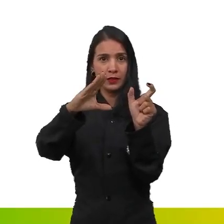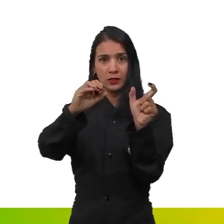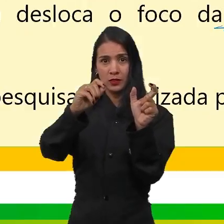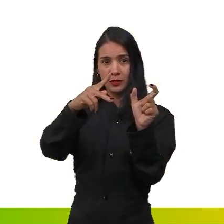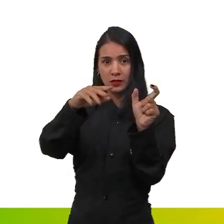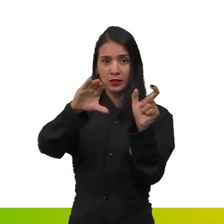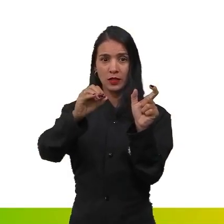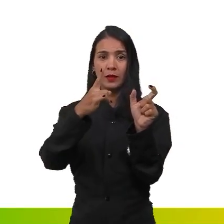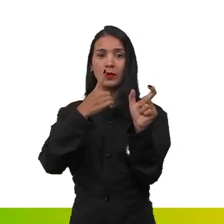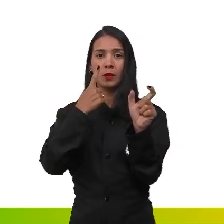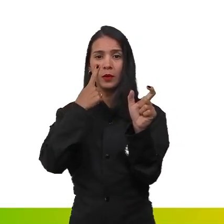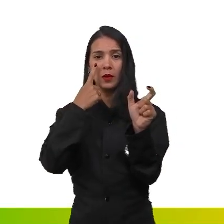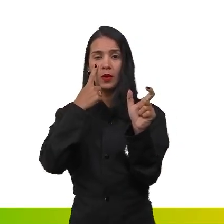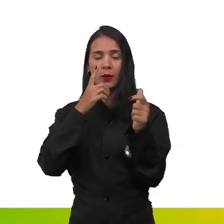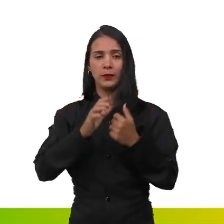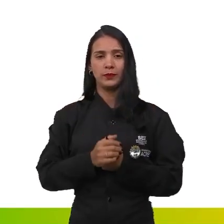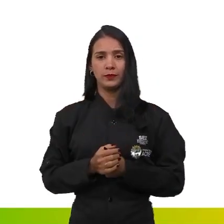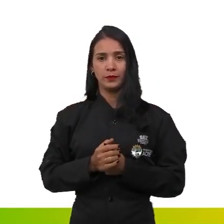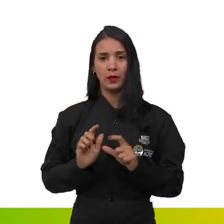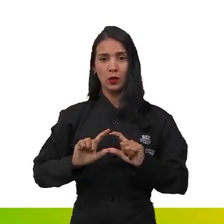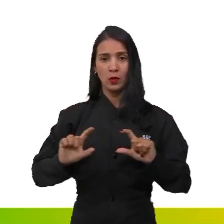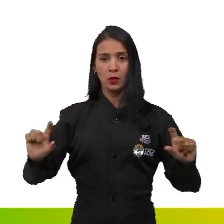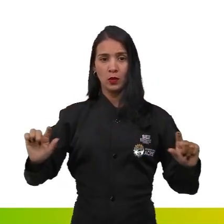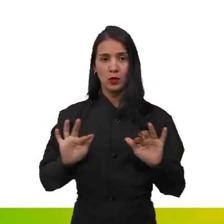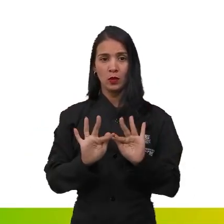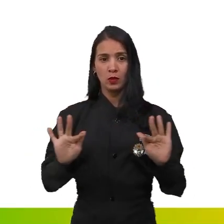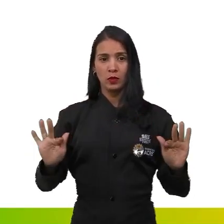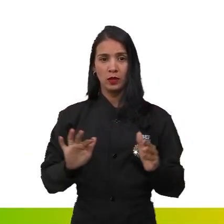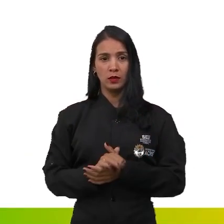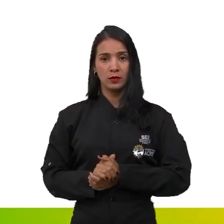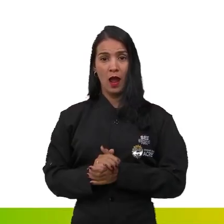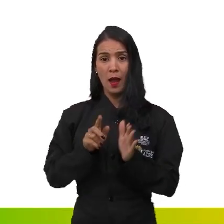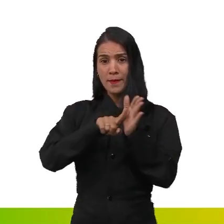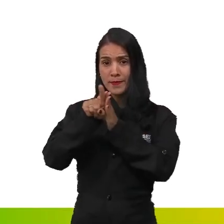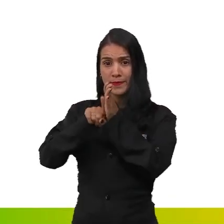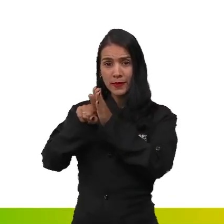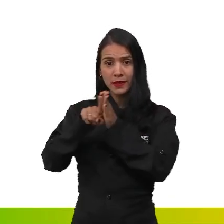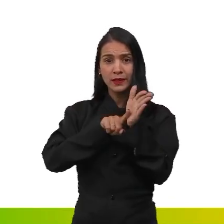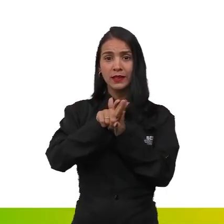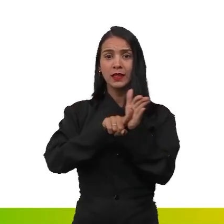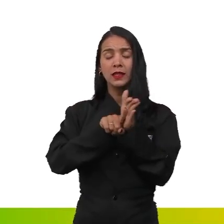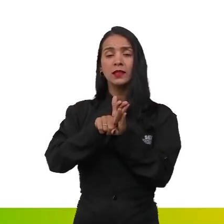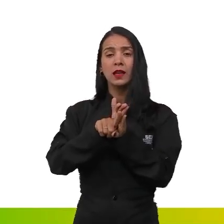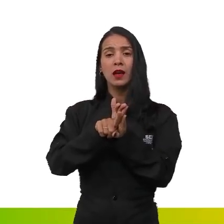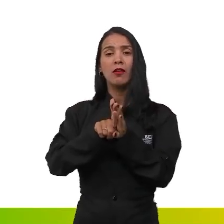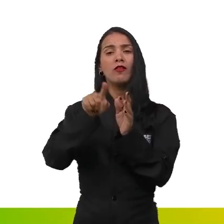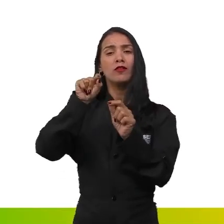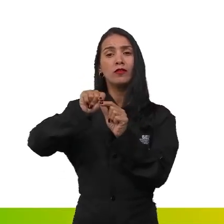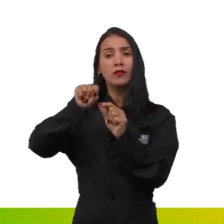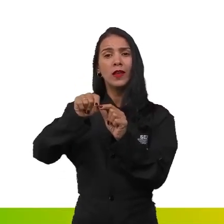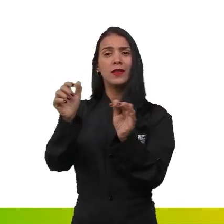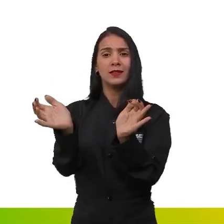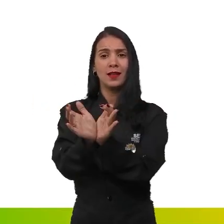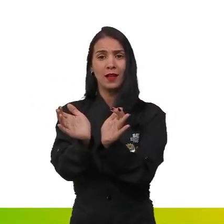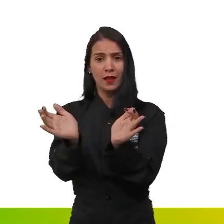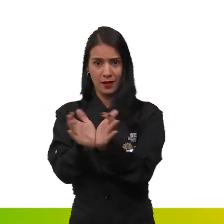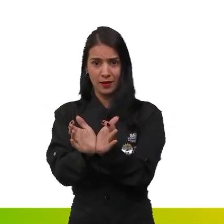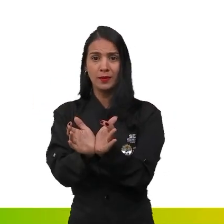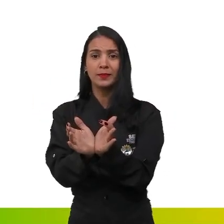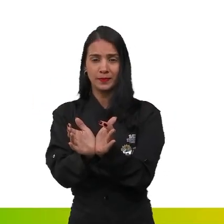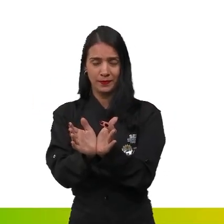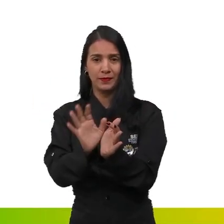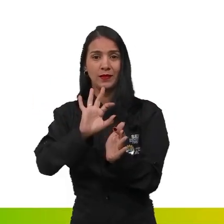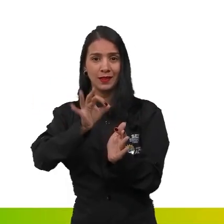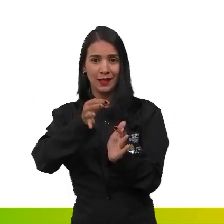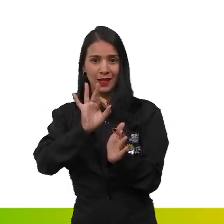aqui. A pesquisa foi realizada pela equipe. Então, aqui, ó, eu tenho o verbo ser mais